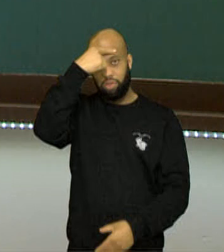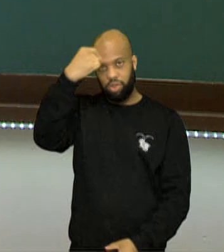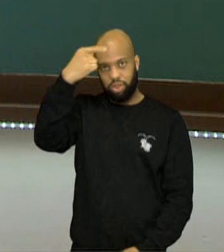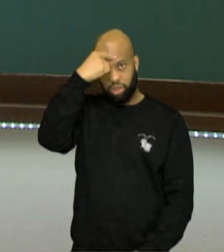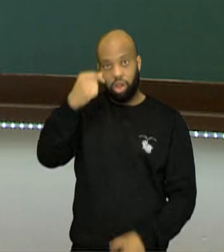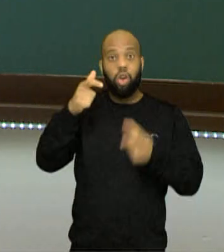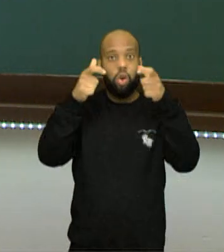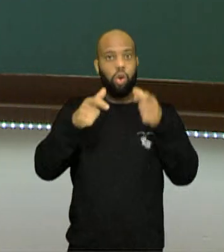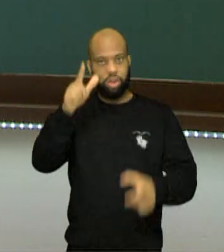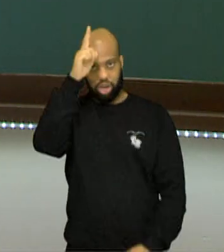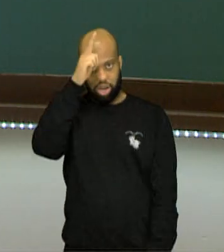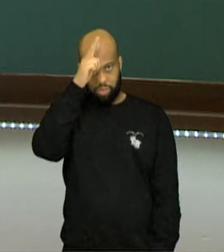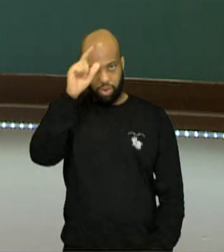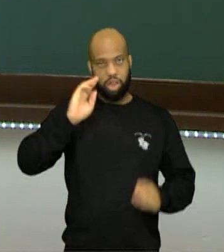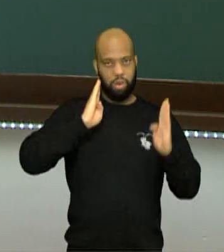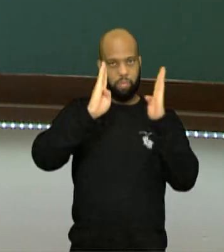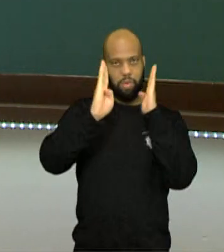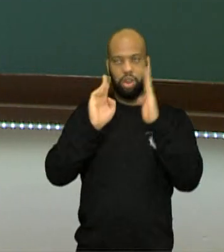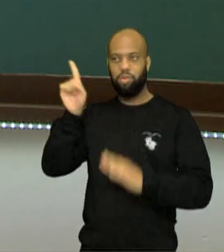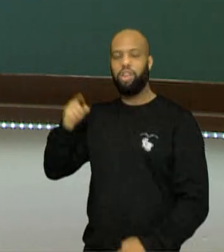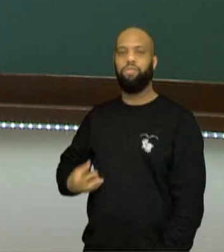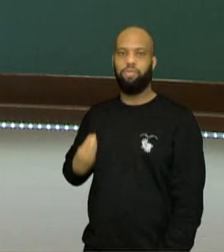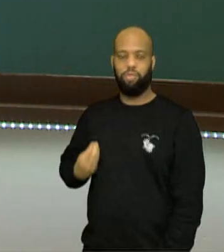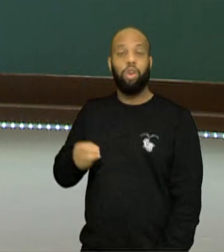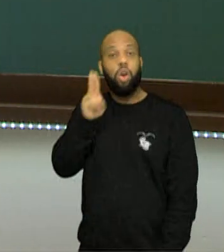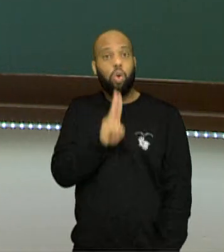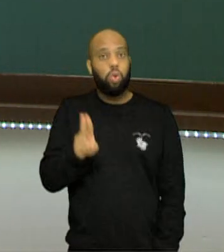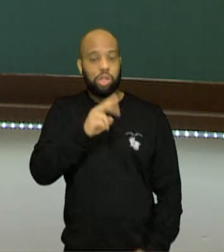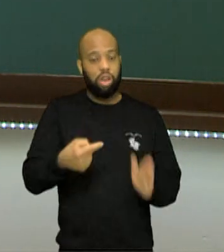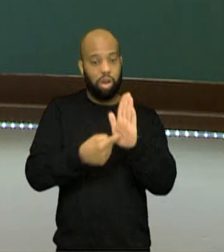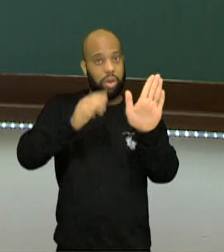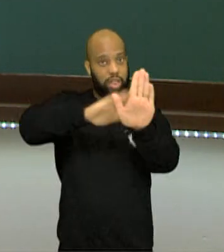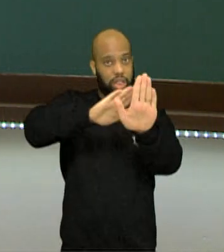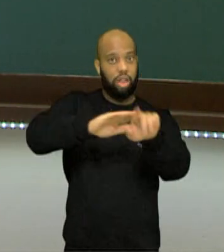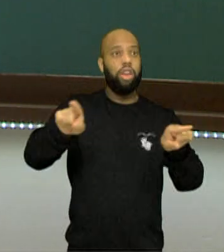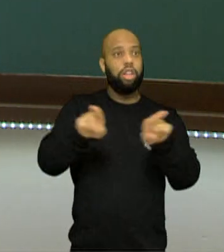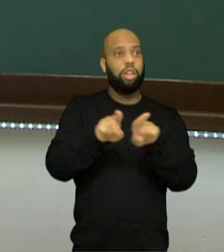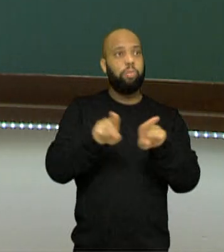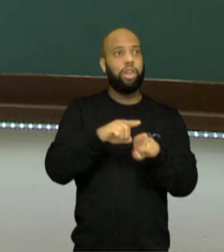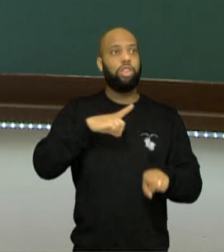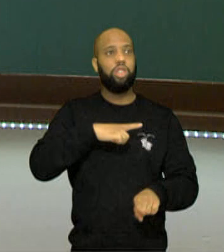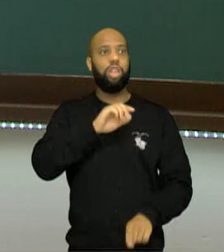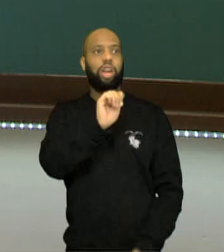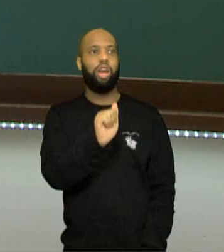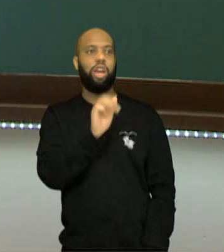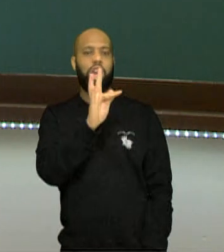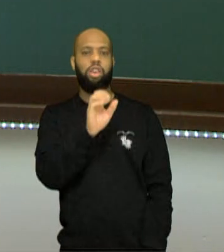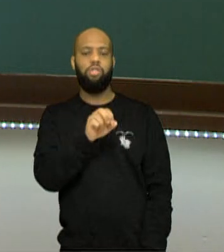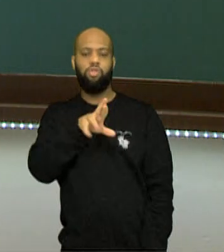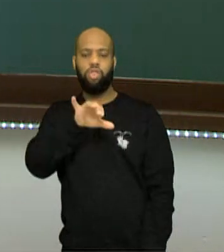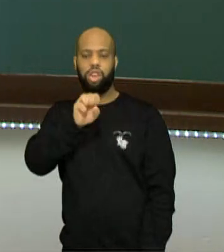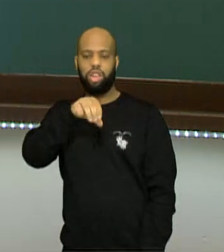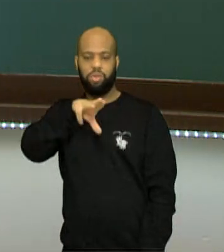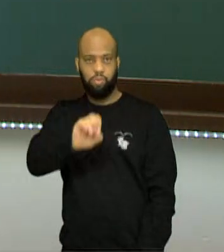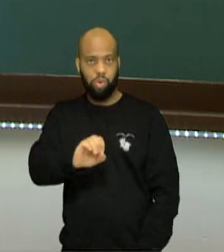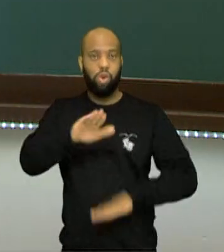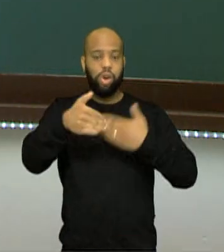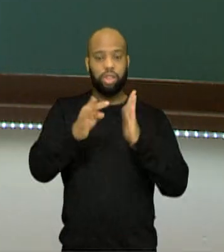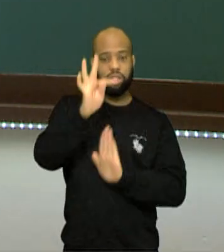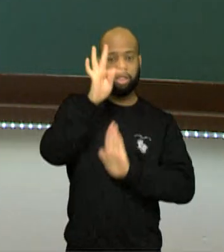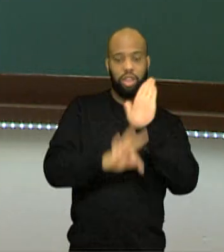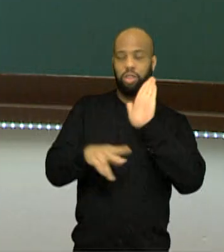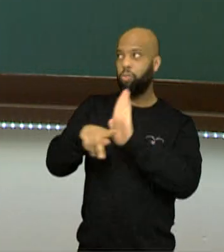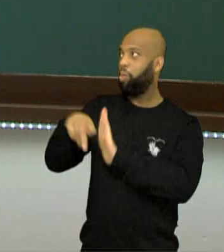na Alemanha da sua época. Utilizava-se de metáforas e aforismos. Os textos de Nietzsche são